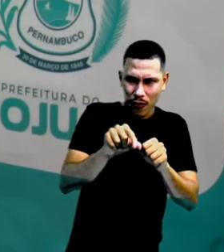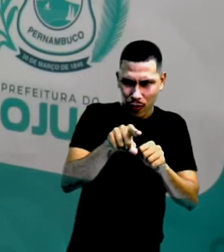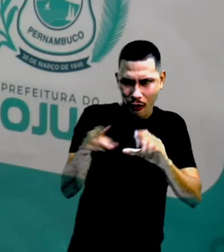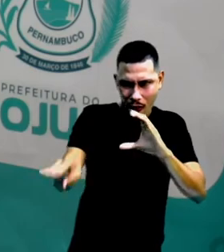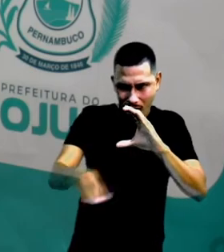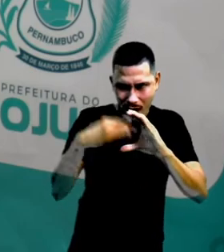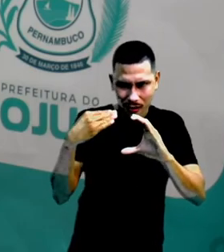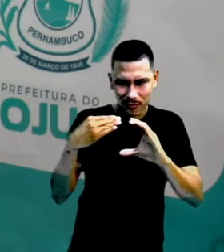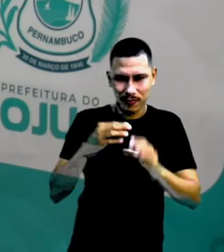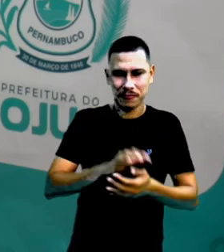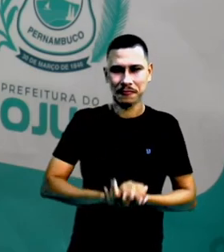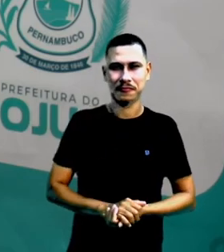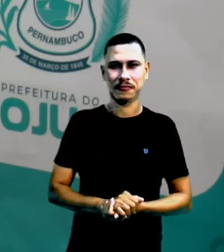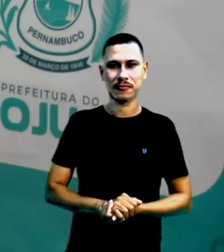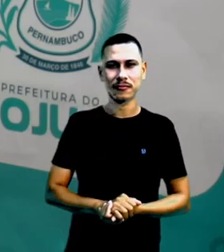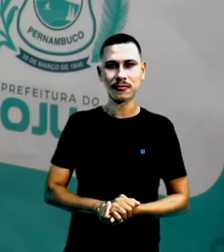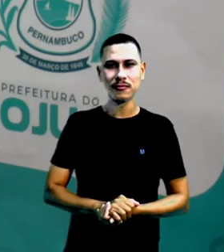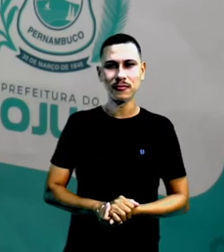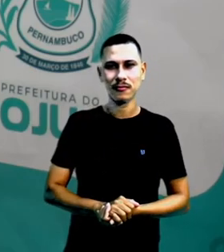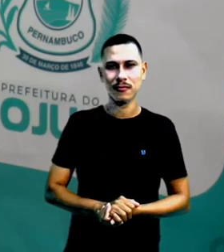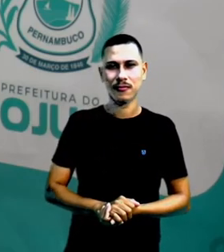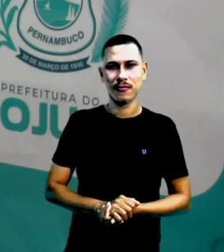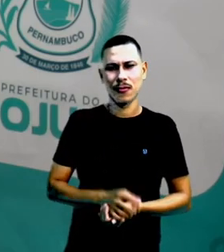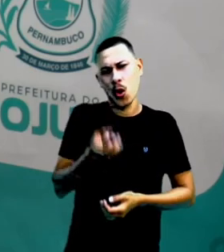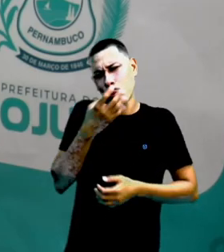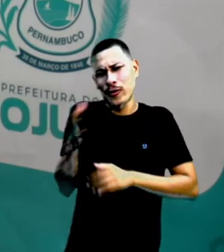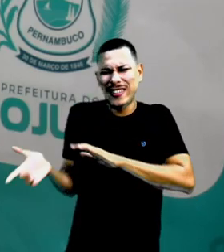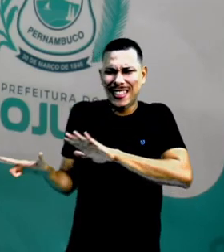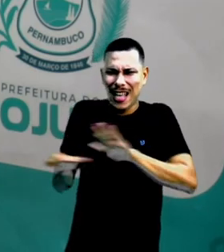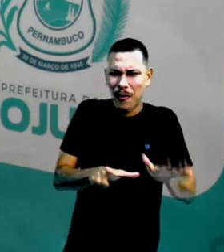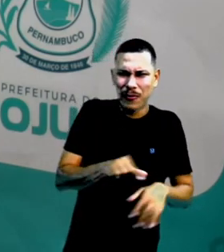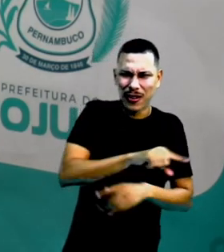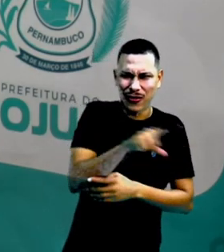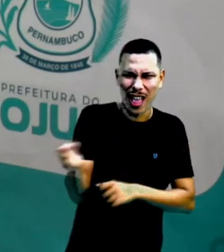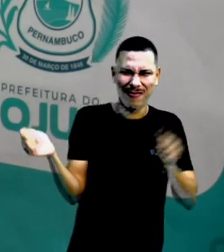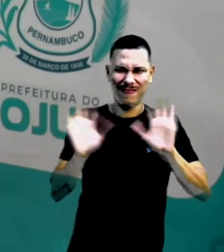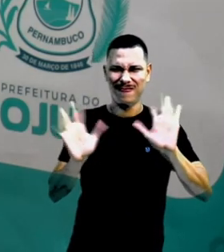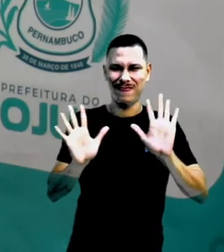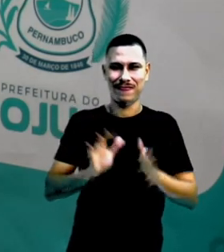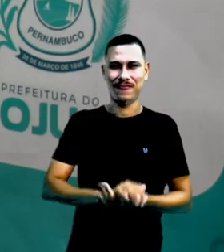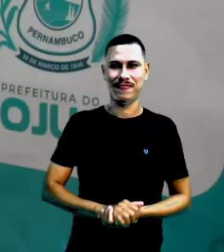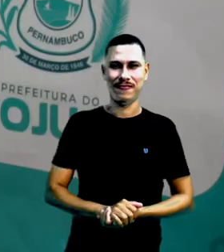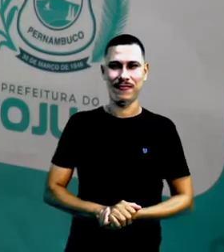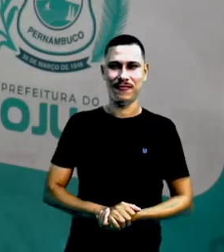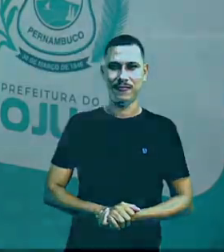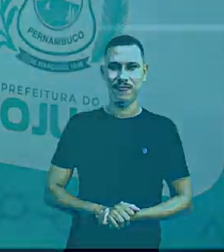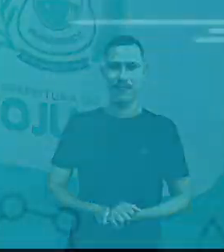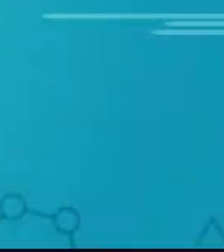aprendeu da aula de hoje. Tenham uma excelente semana. Bye, bye, students!